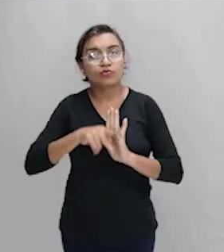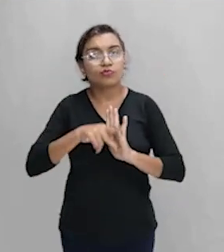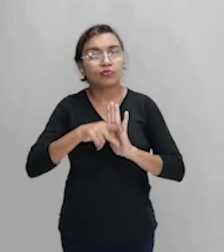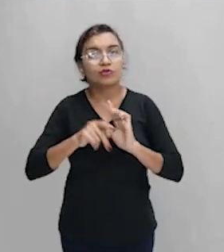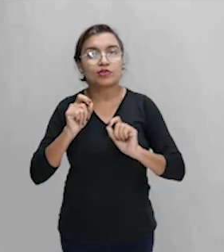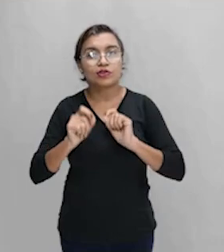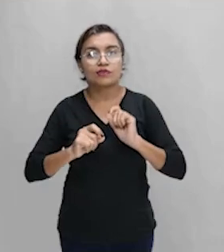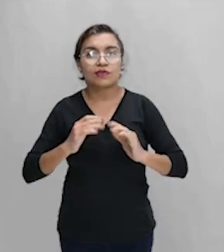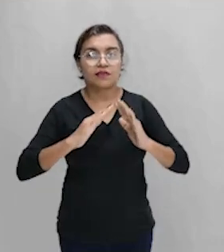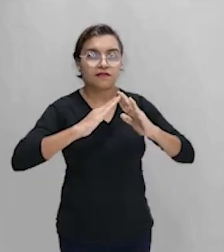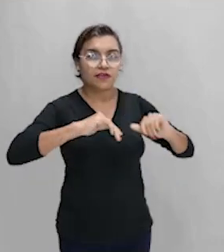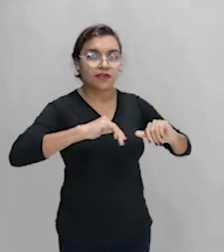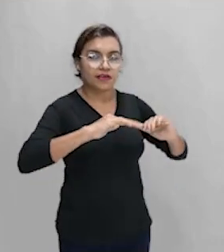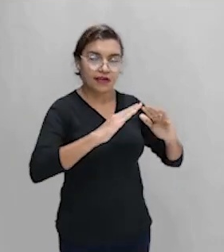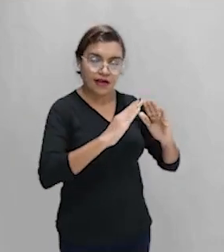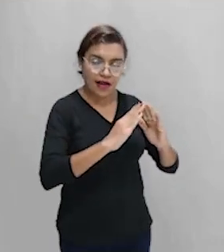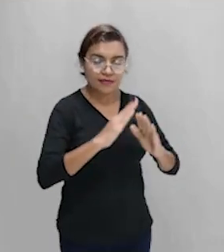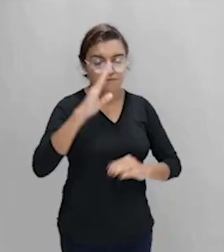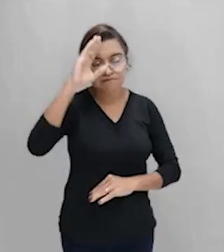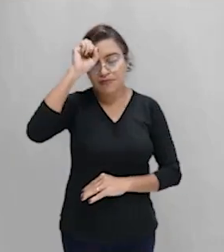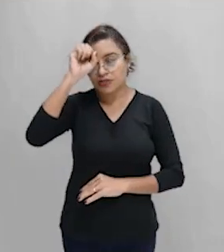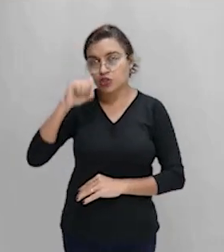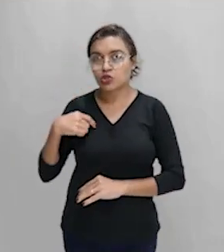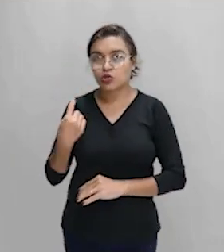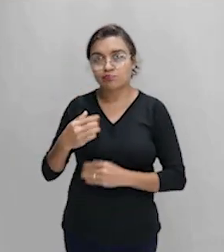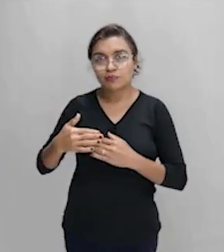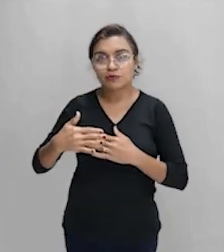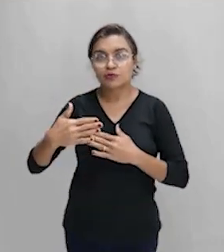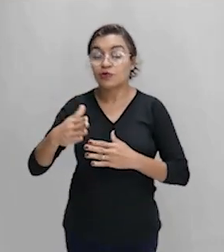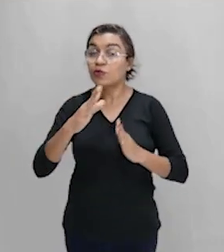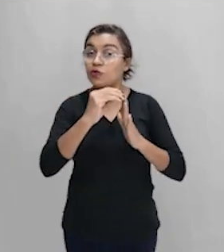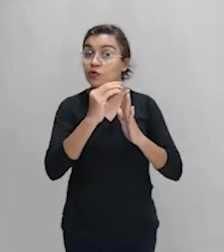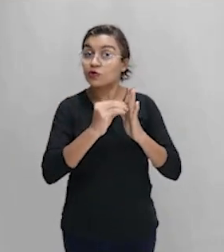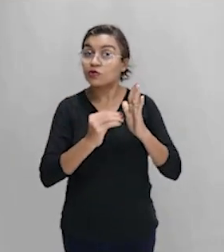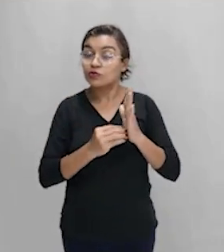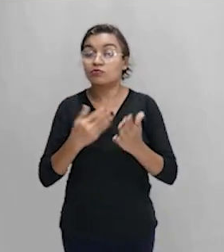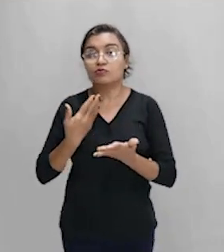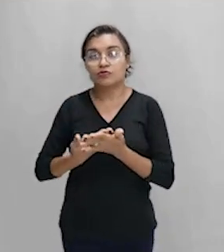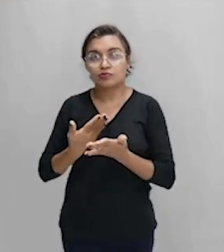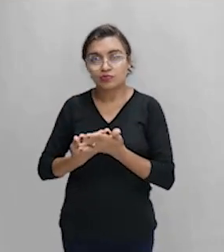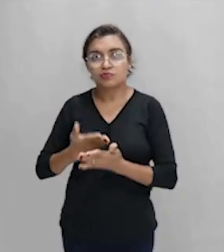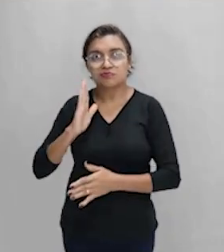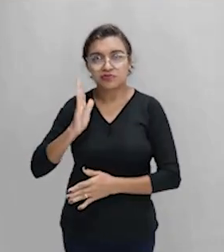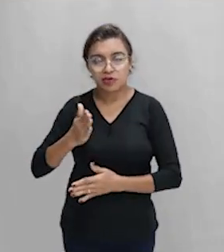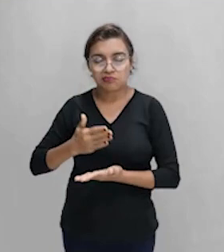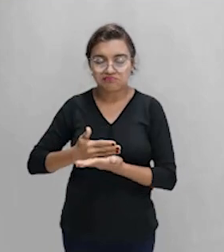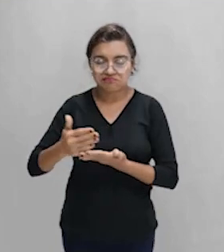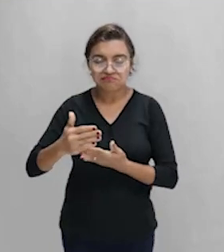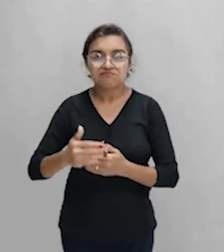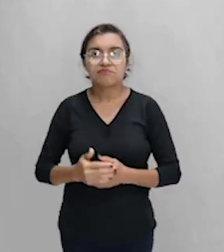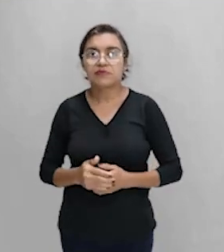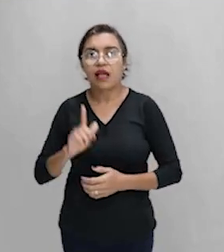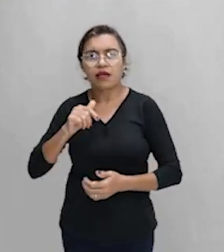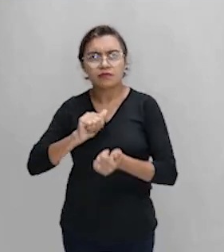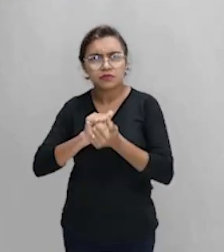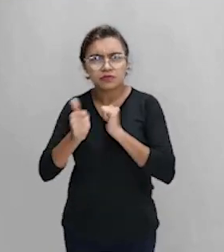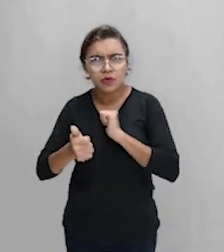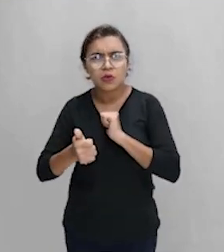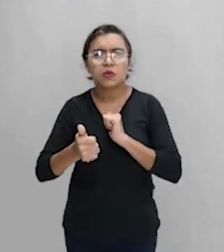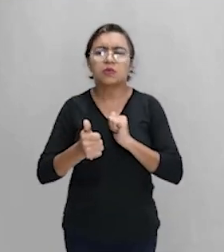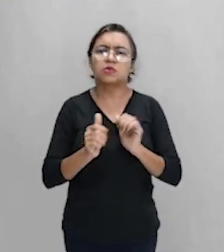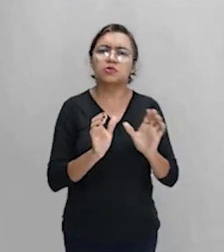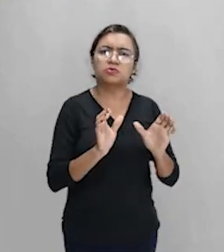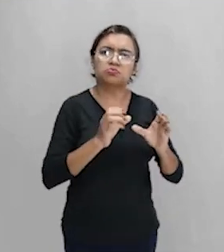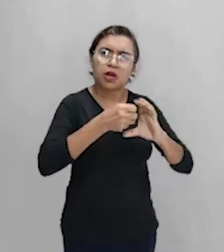Casa Aprendendo, nós iremos dar continuidade a esse conteúdo que nós estamos trabalhando de esportes, né? Já trabalhamos esportes, as